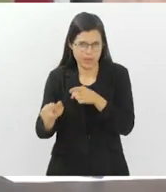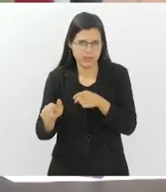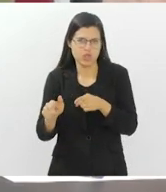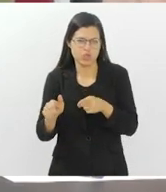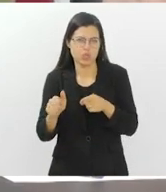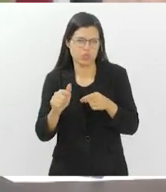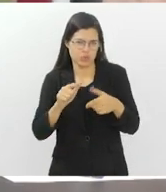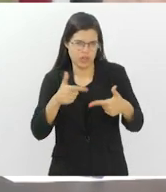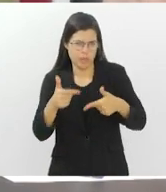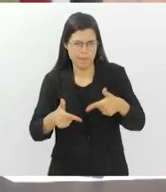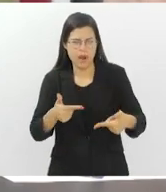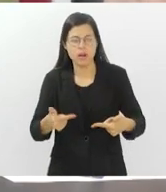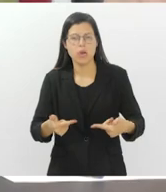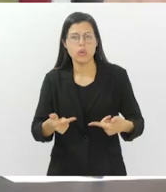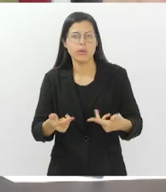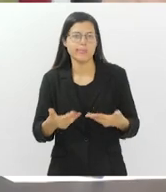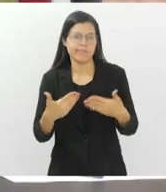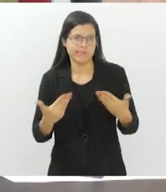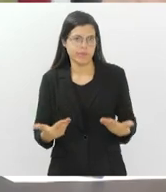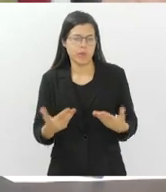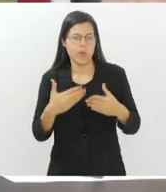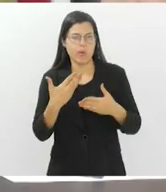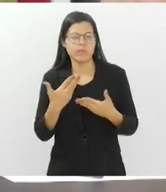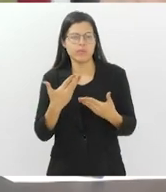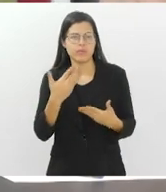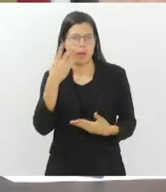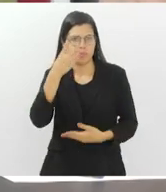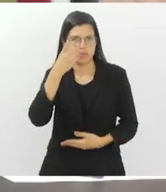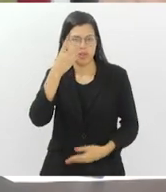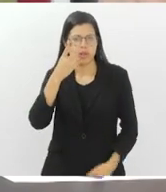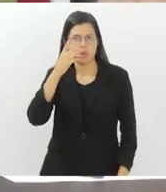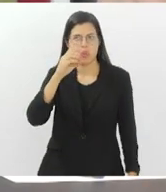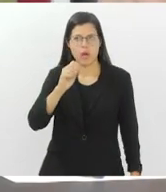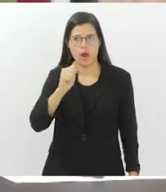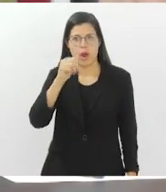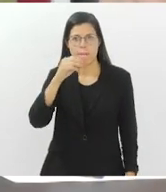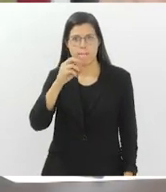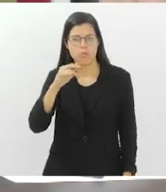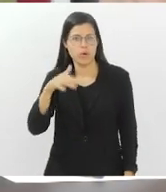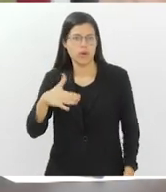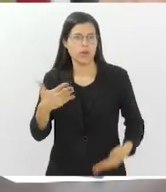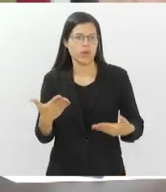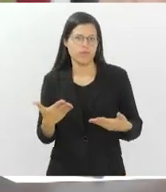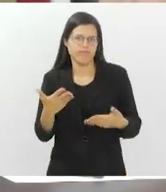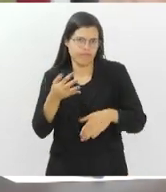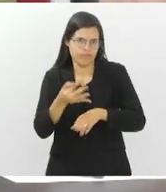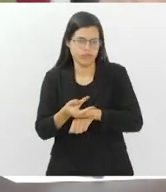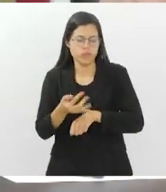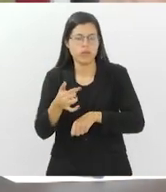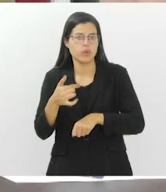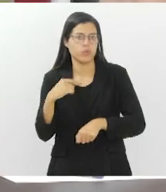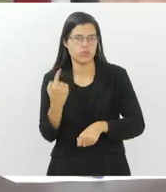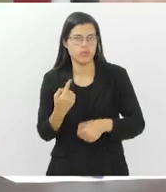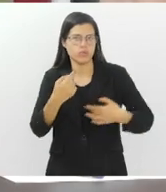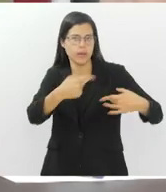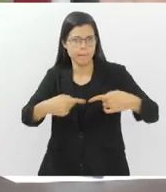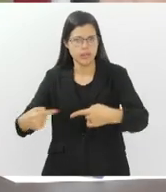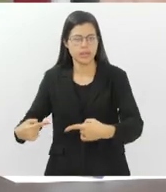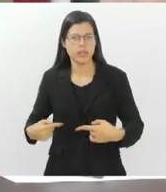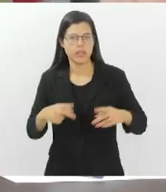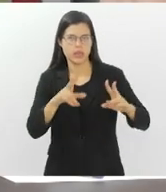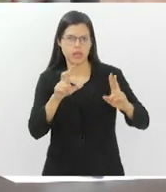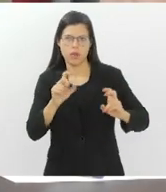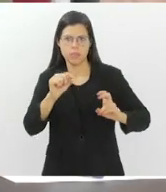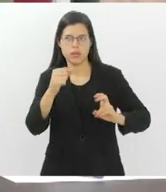como o deputado Rodrigo Amorim não está neste momento, nós vamos deixar para debater o tema, mas aqui já está acolhido os ofícios